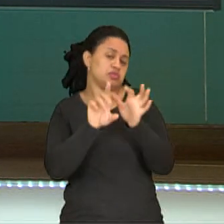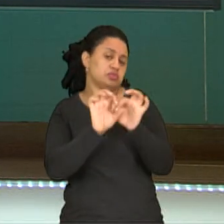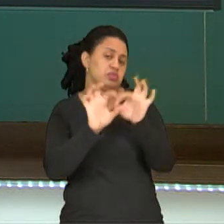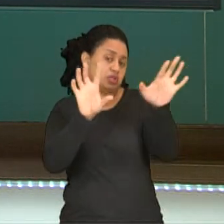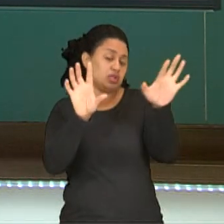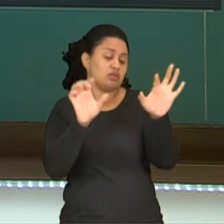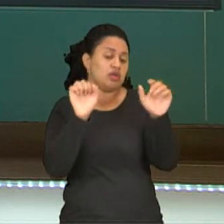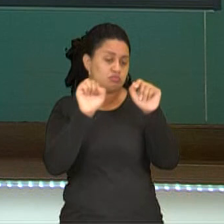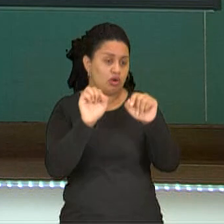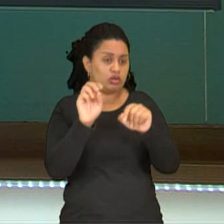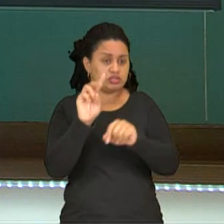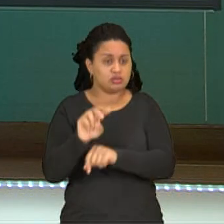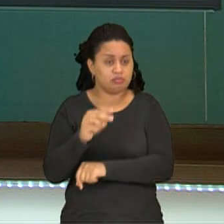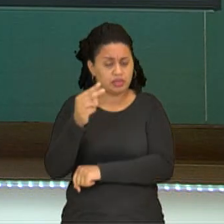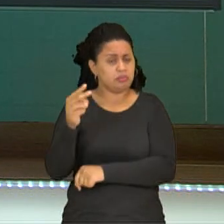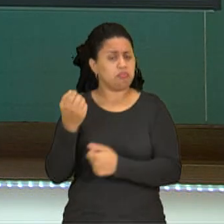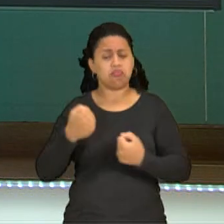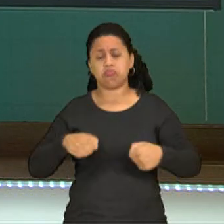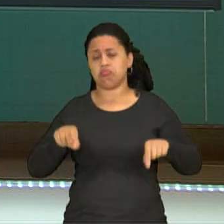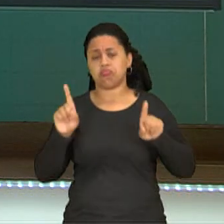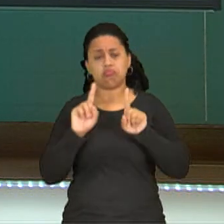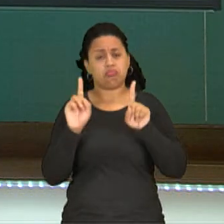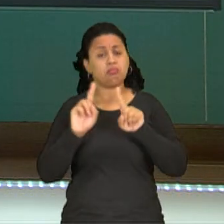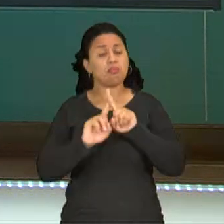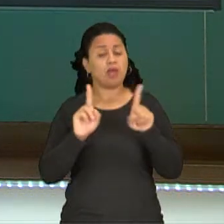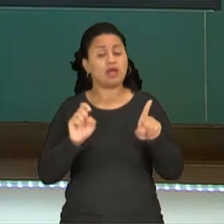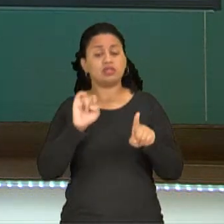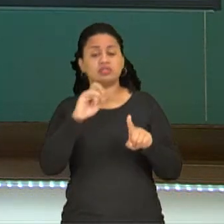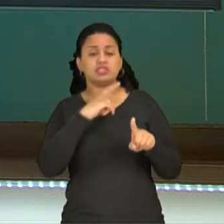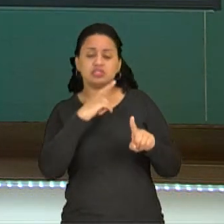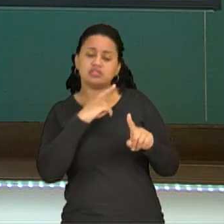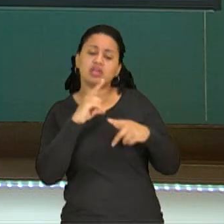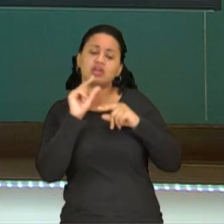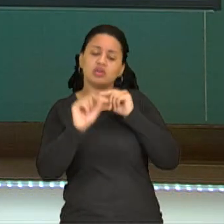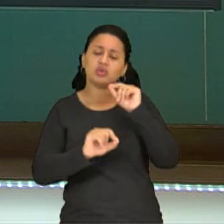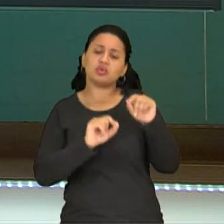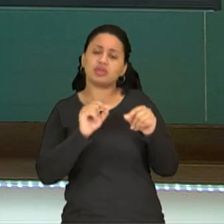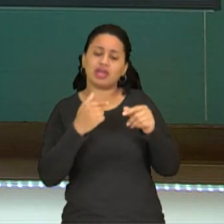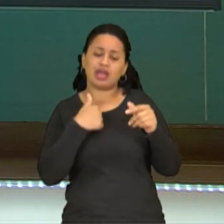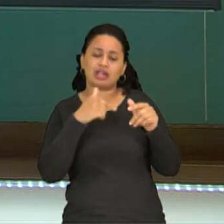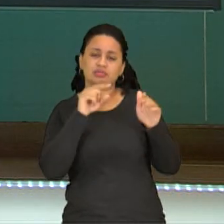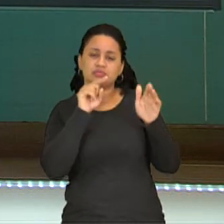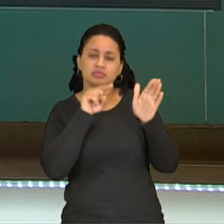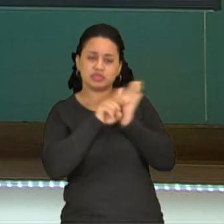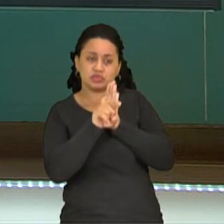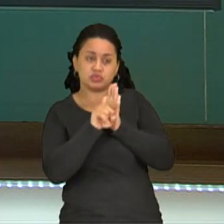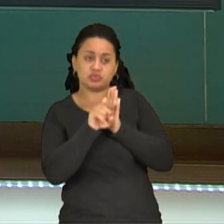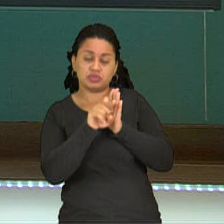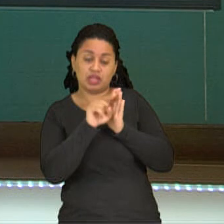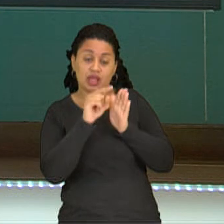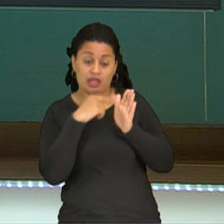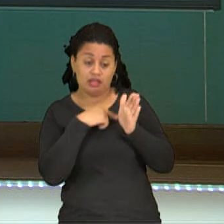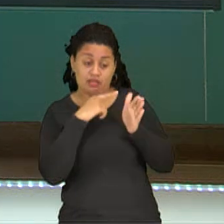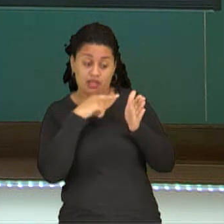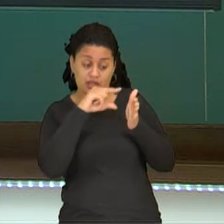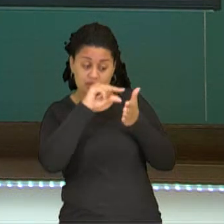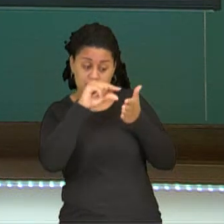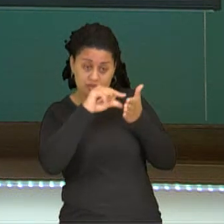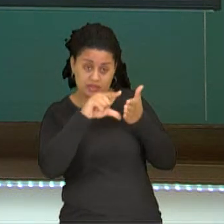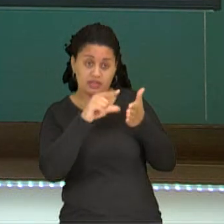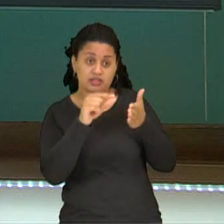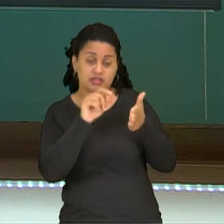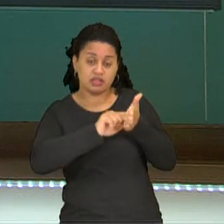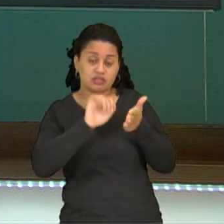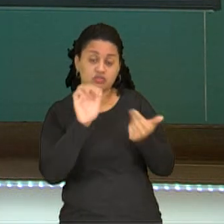função do π, teria problema? Não, mas se você tem aquela questão, a não ser que o problema diga, substitua o valor de